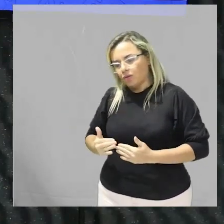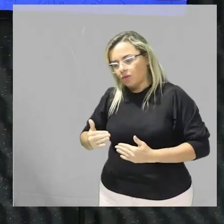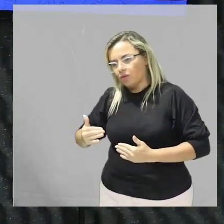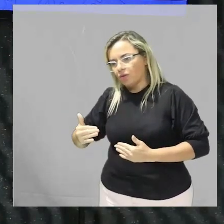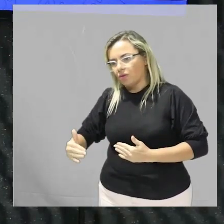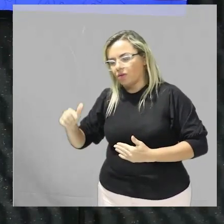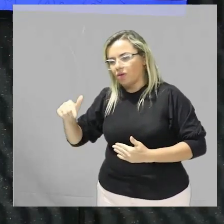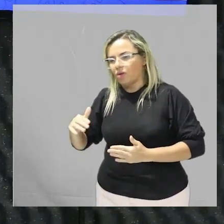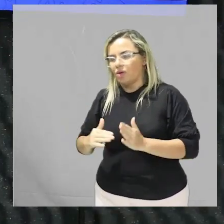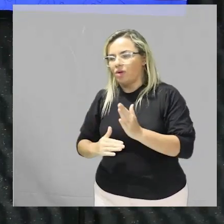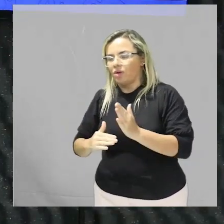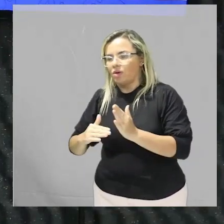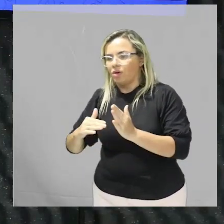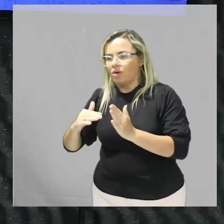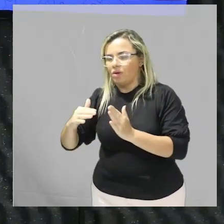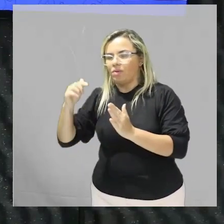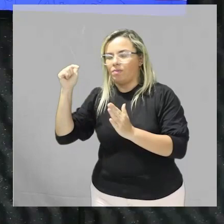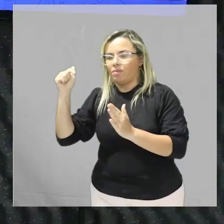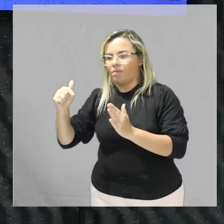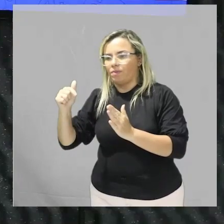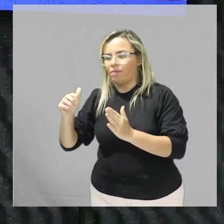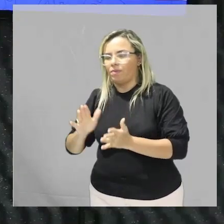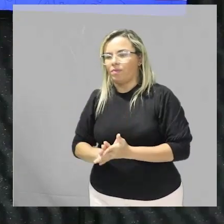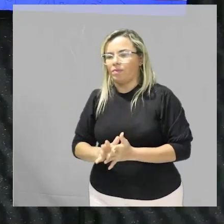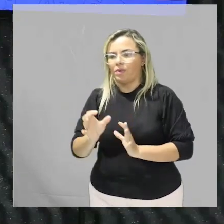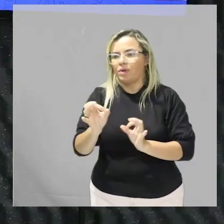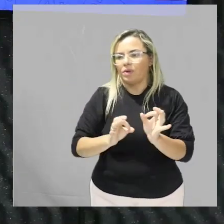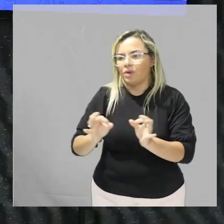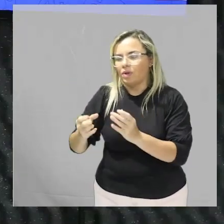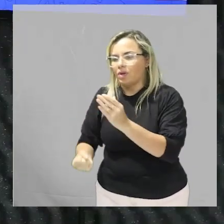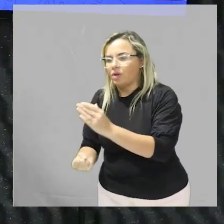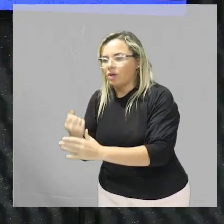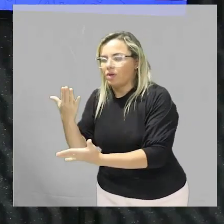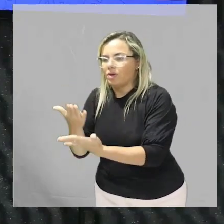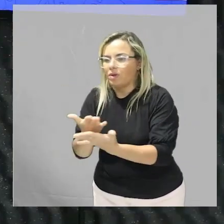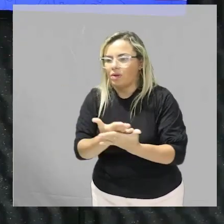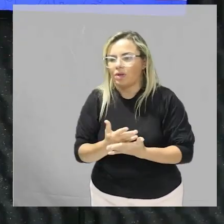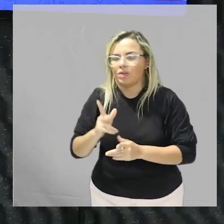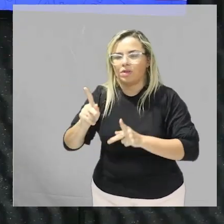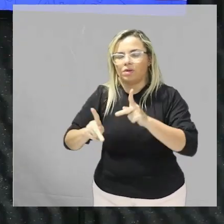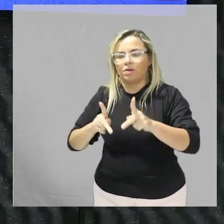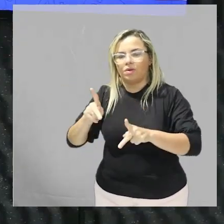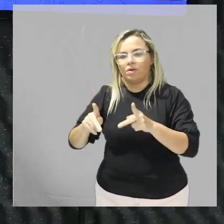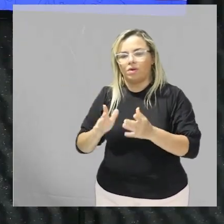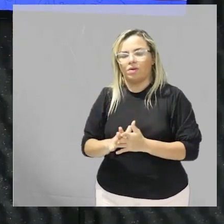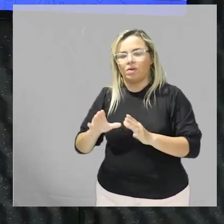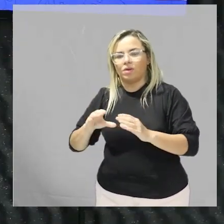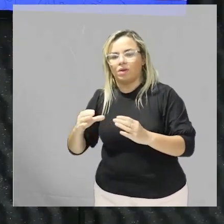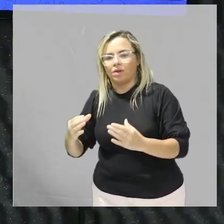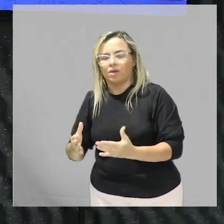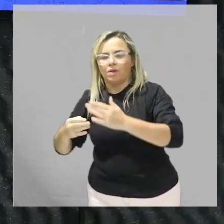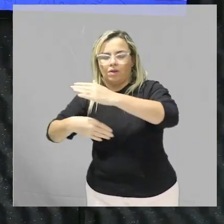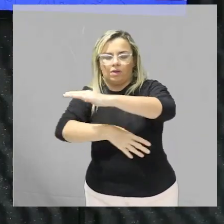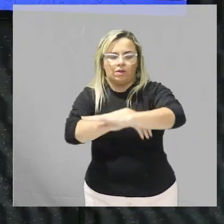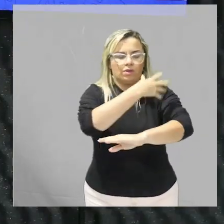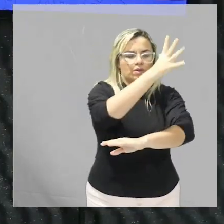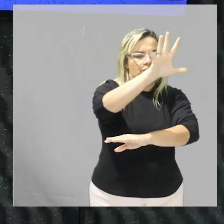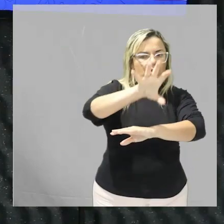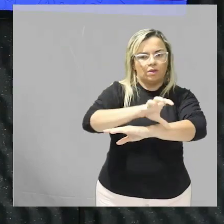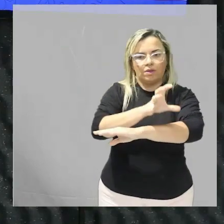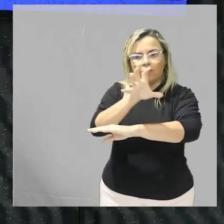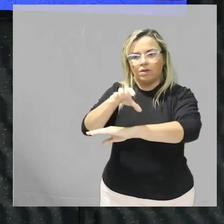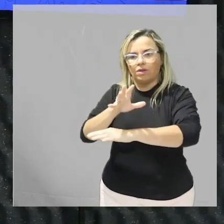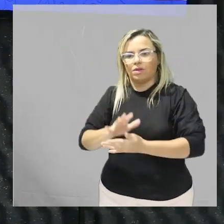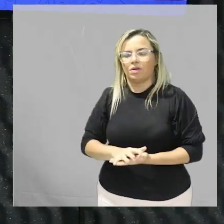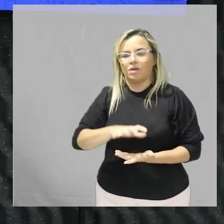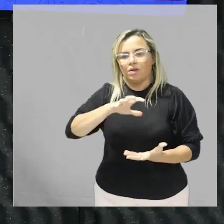ter os níveis que são os níveis de organização e ecologia, a nível de população, de comunidade,